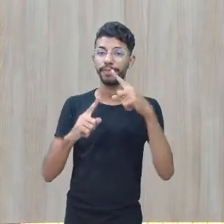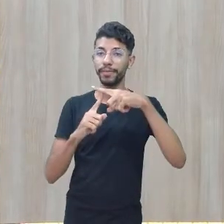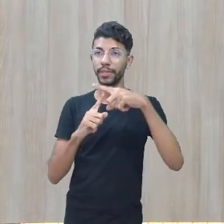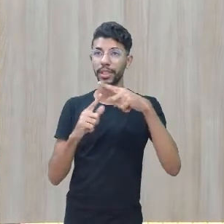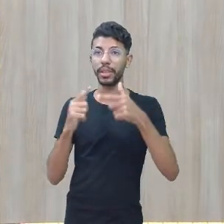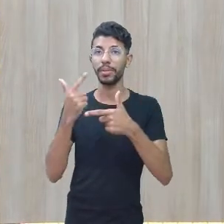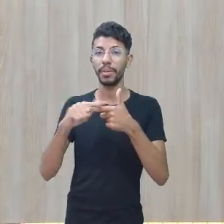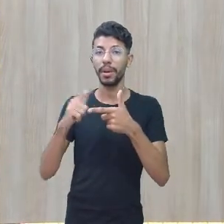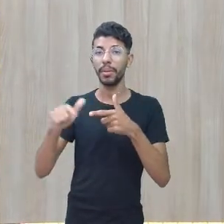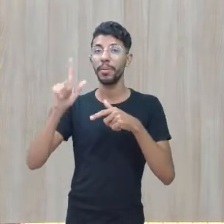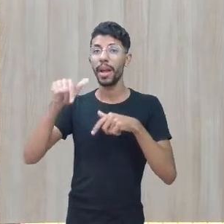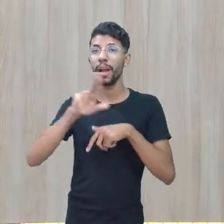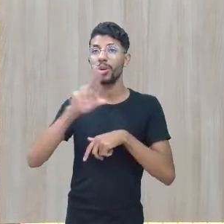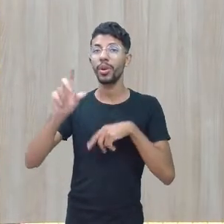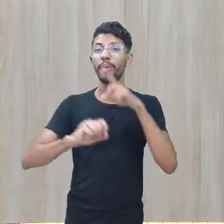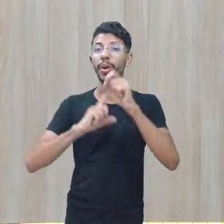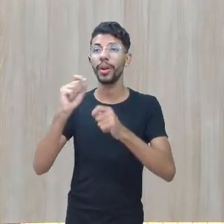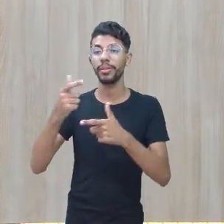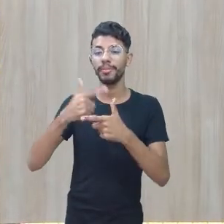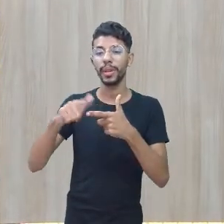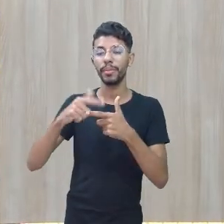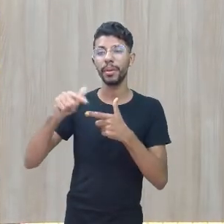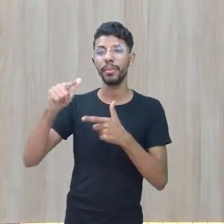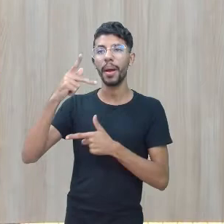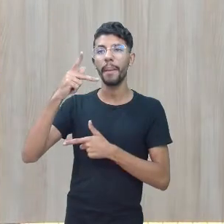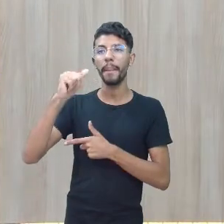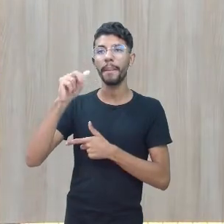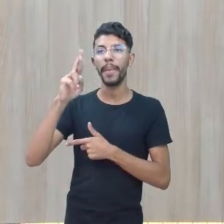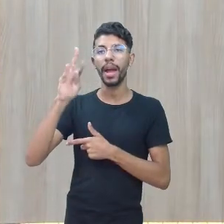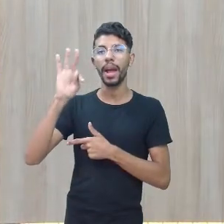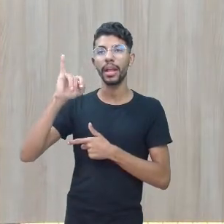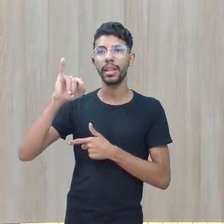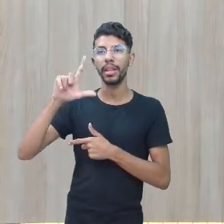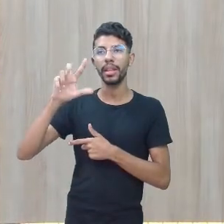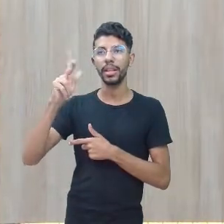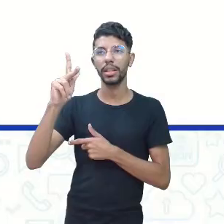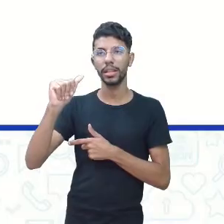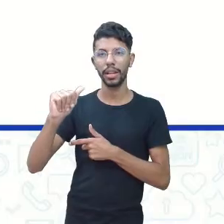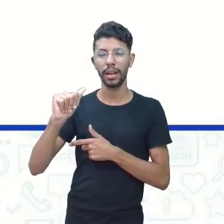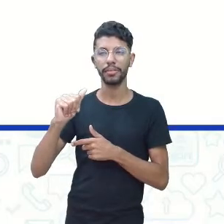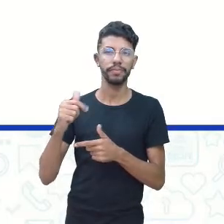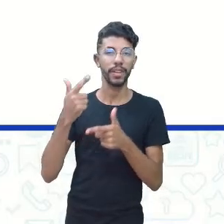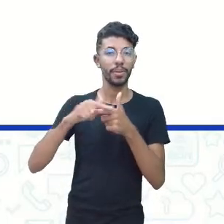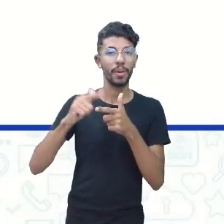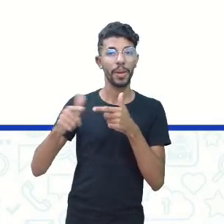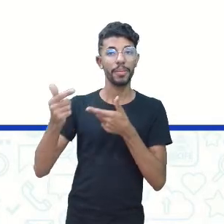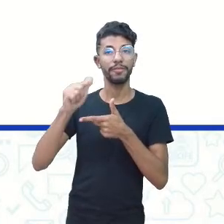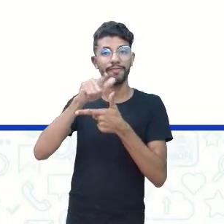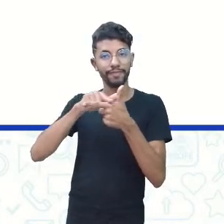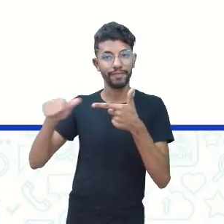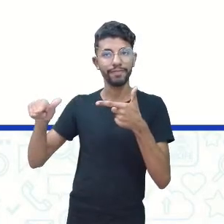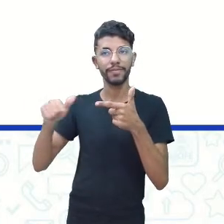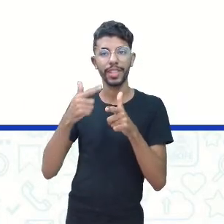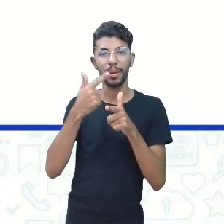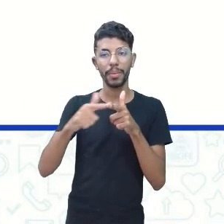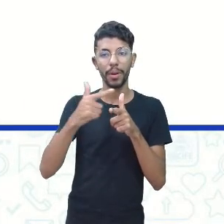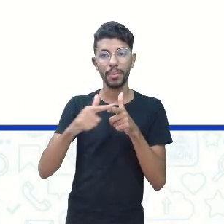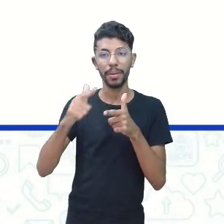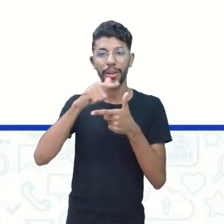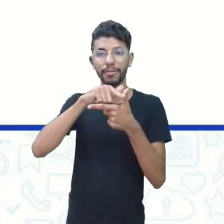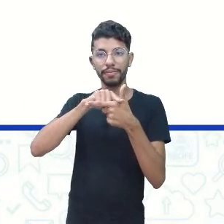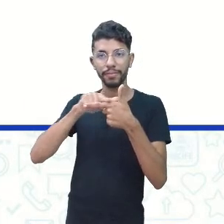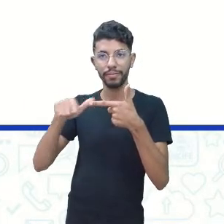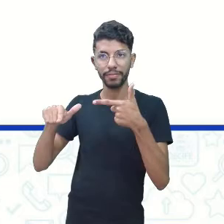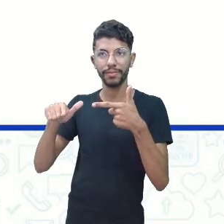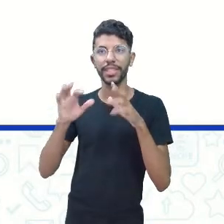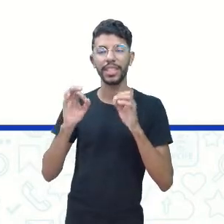problema, é chamado de problemas de partilha. Aqui nesse arco, por exemplo, a gente está distribuindo as bolinhas e ele foi bem conveniente